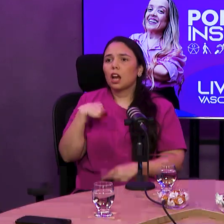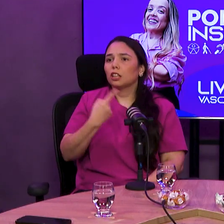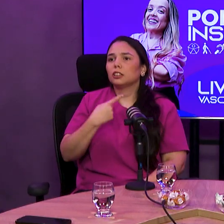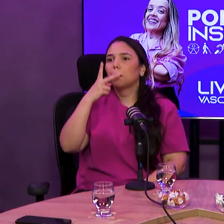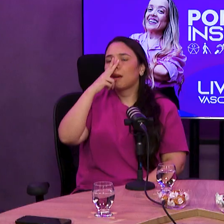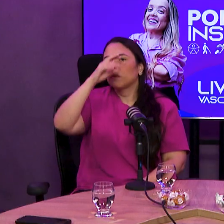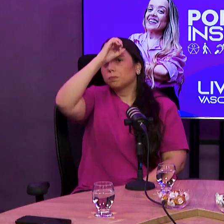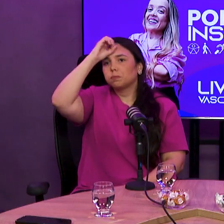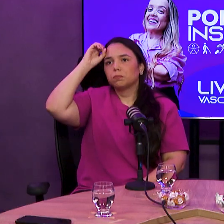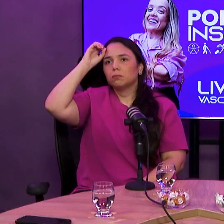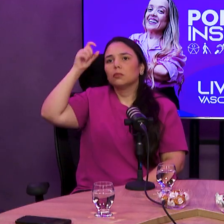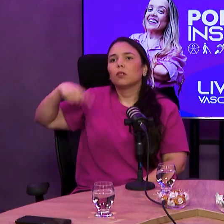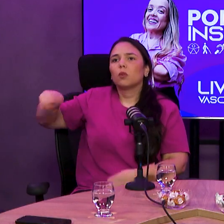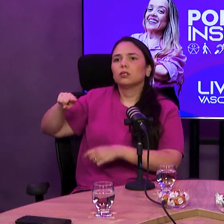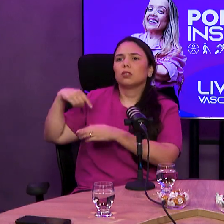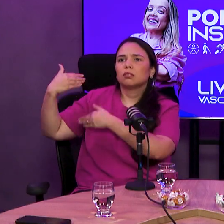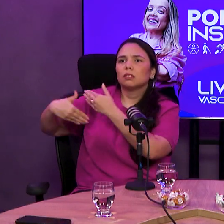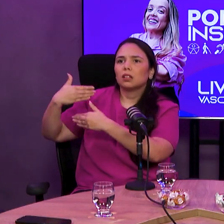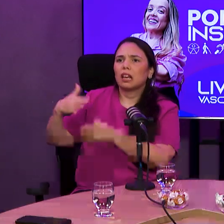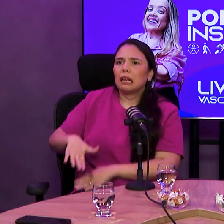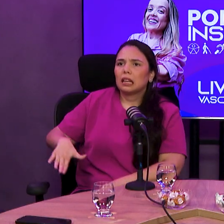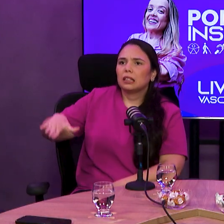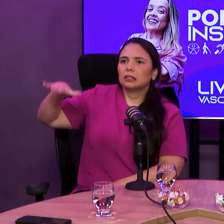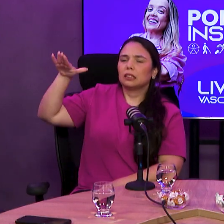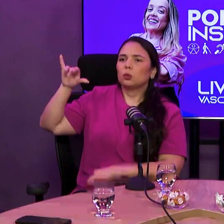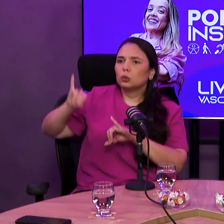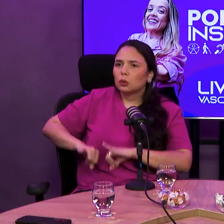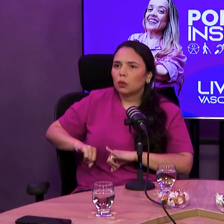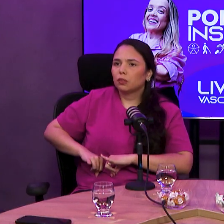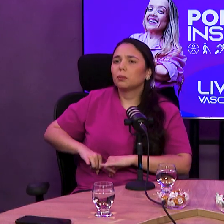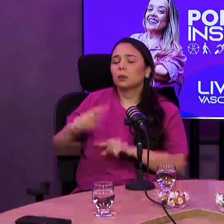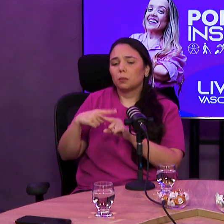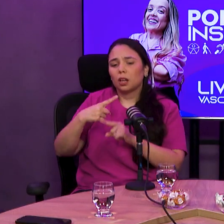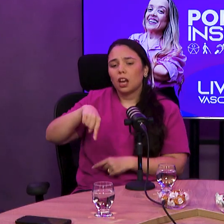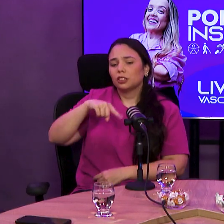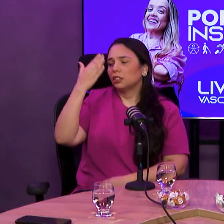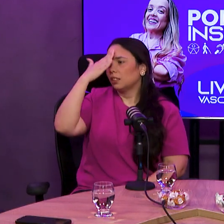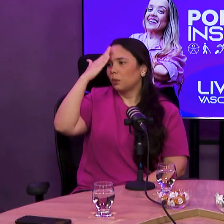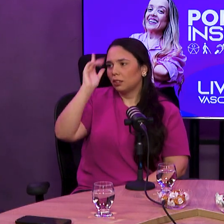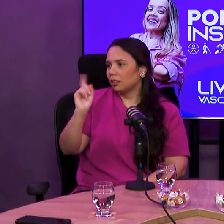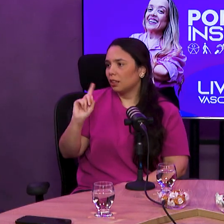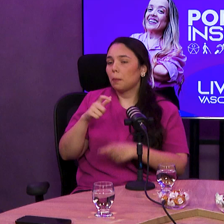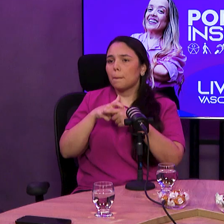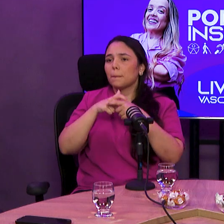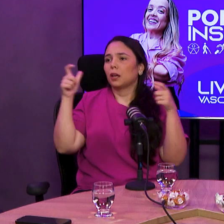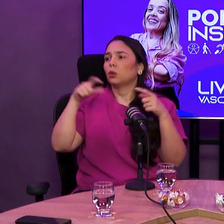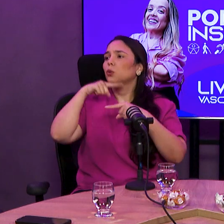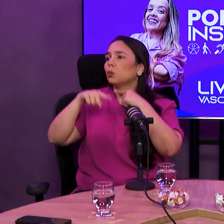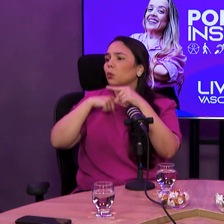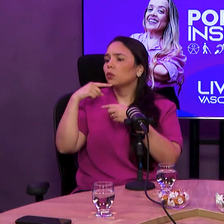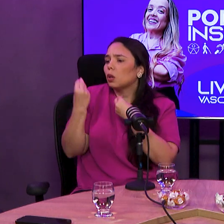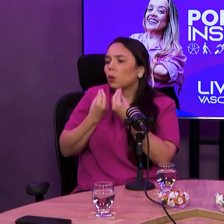passam. E a importância de se comunicar, porque ninguém entende muito bem, né? As pessoas têm muita dúvida em relação